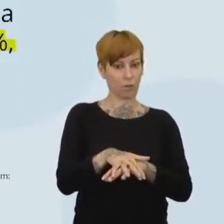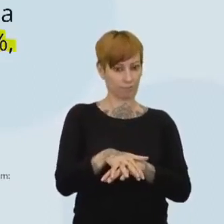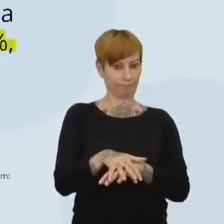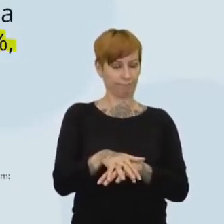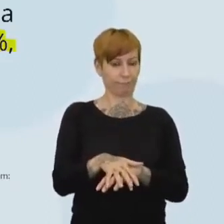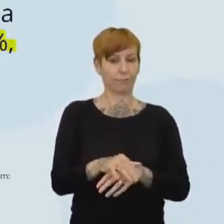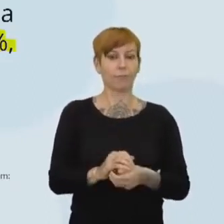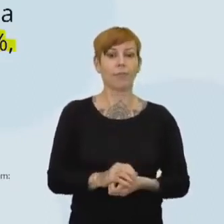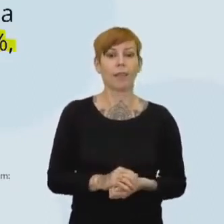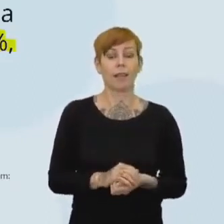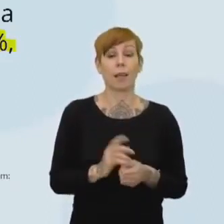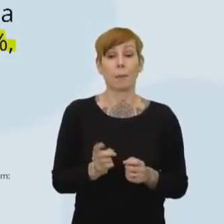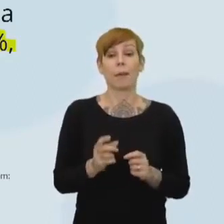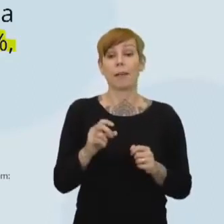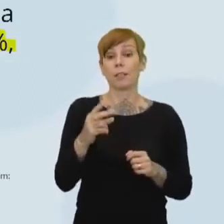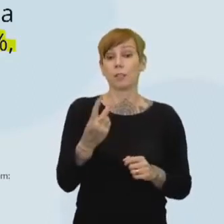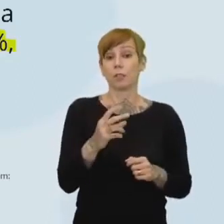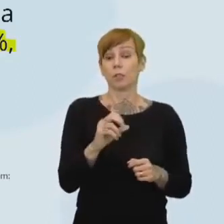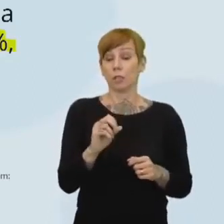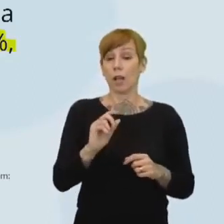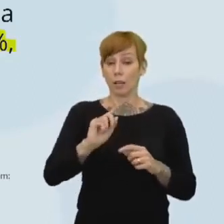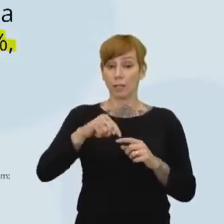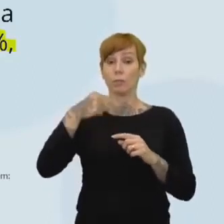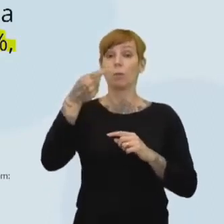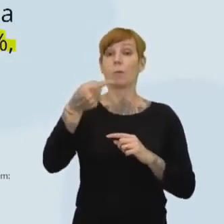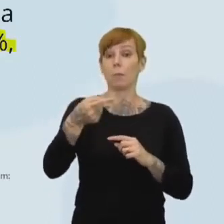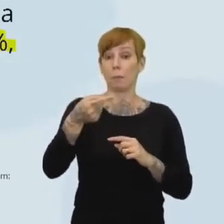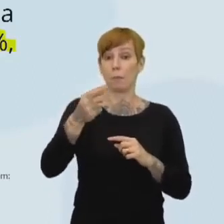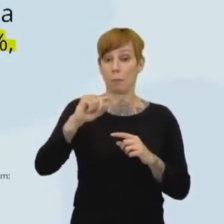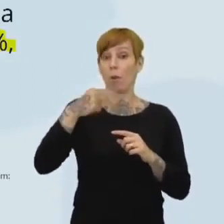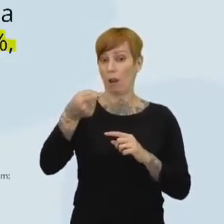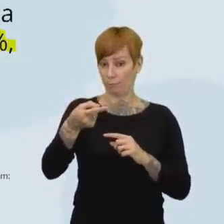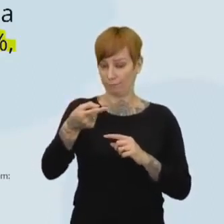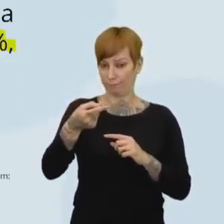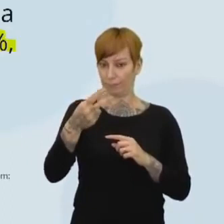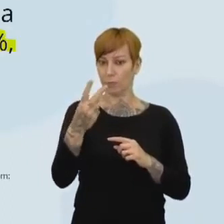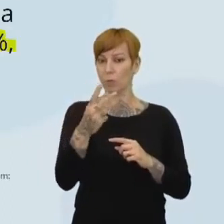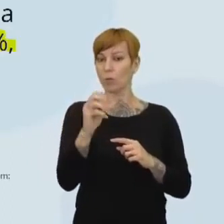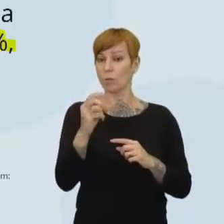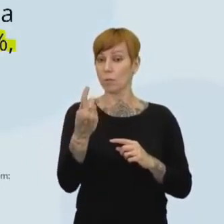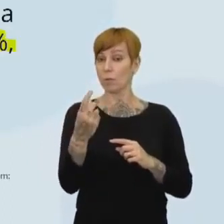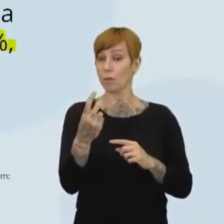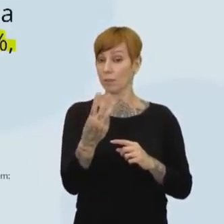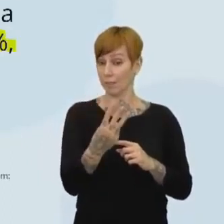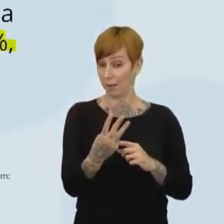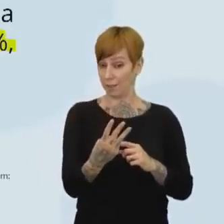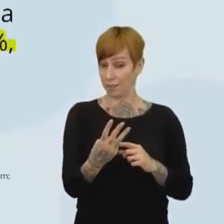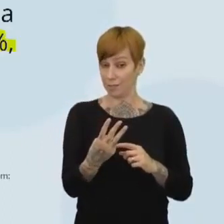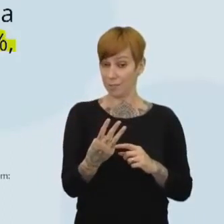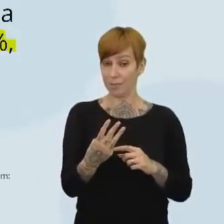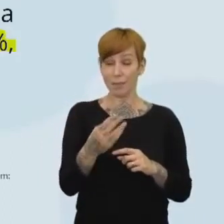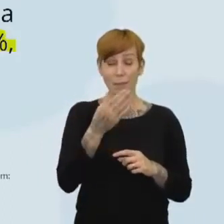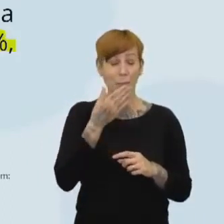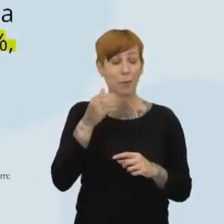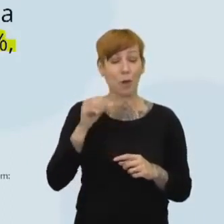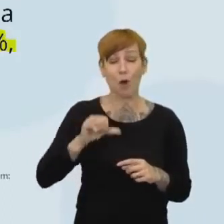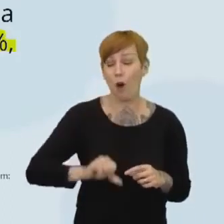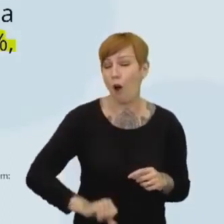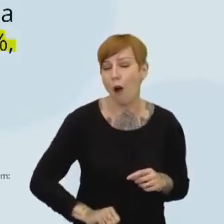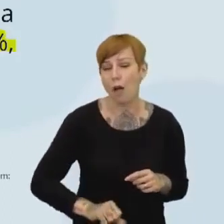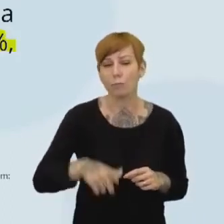2011, eu vou para 2013. Eu estou indo para o começo do parágrafo lá. Ó. 2013. O que aconteceu? Piorou. De 21